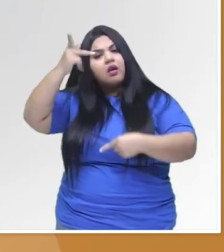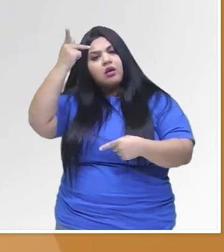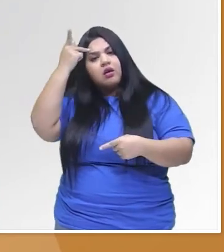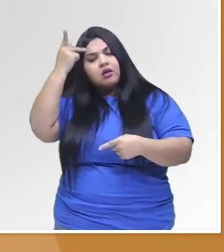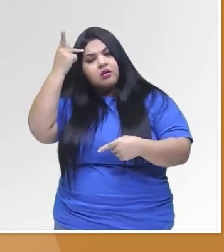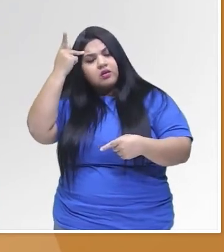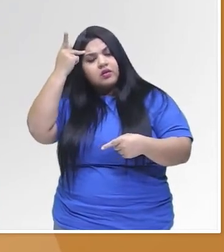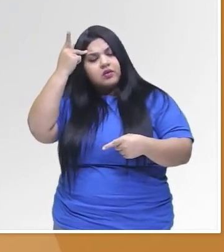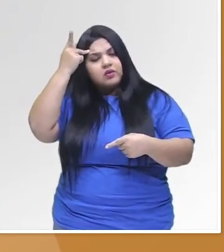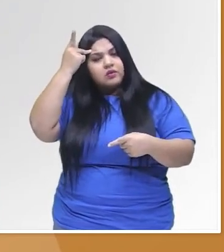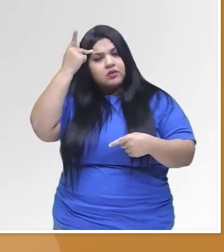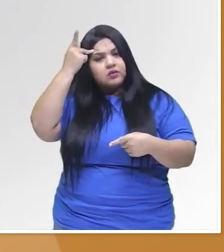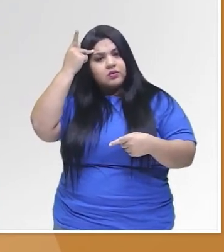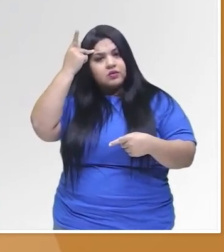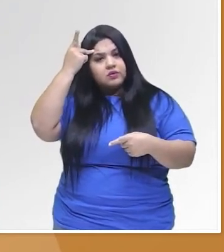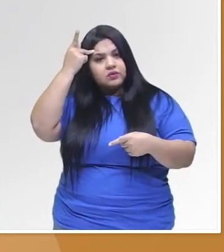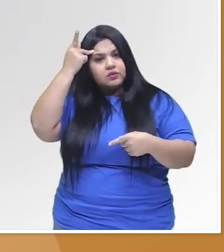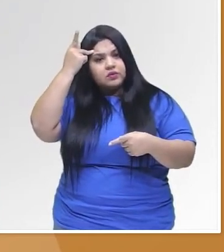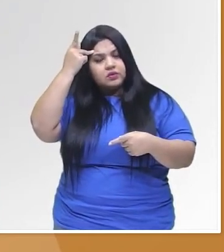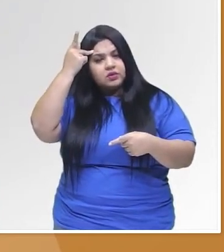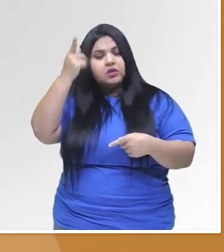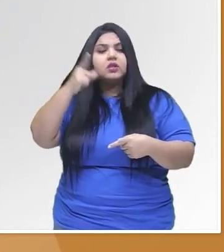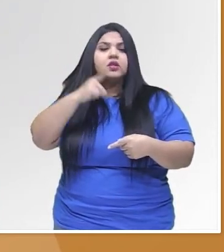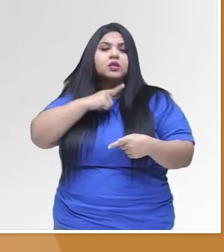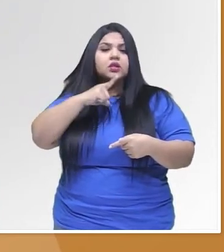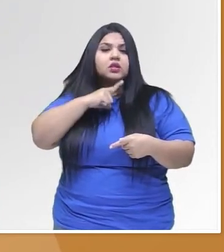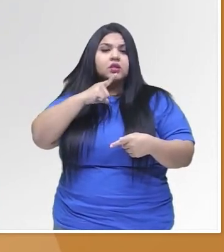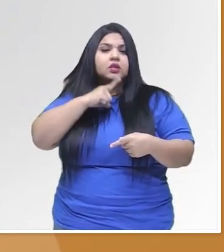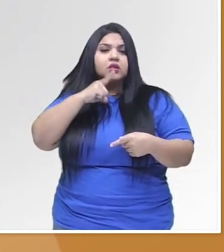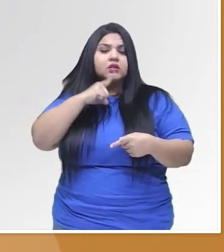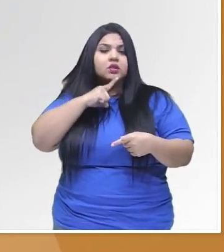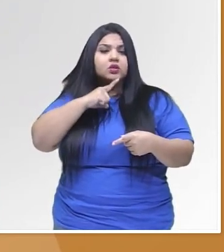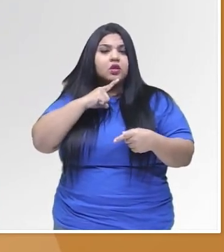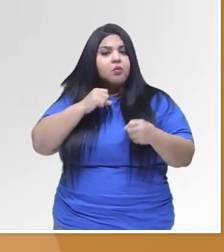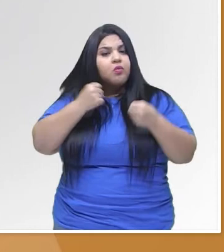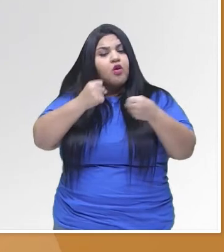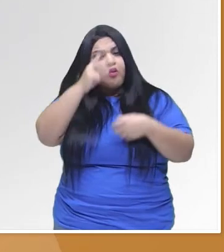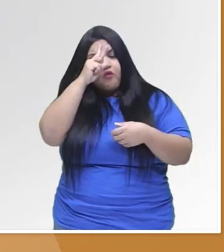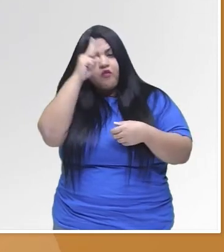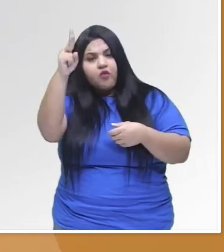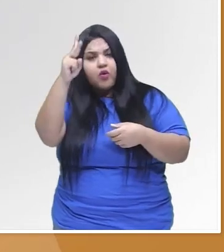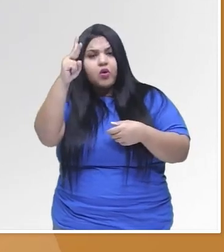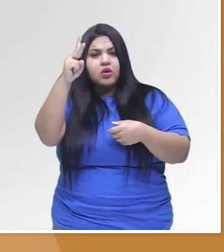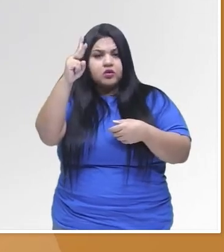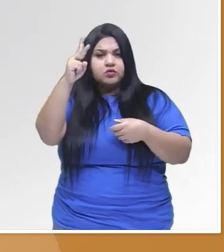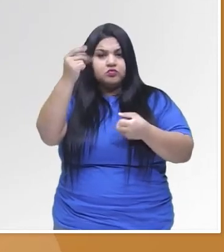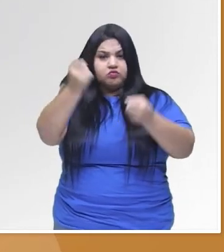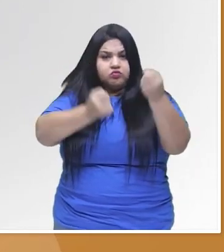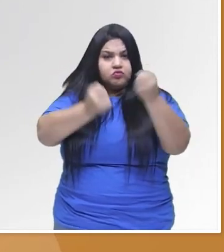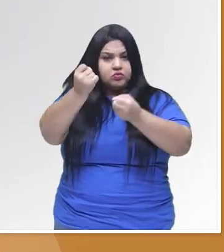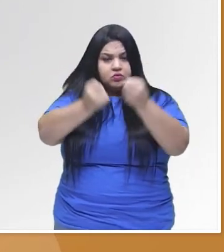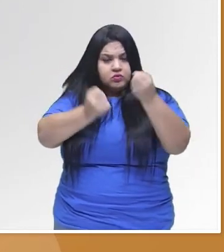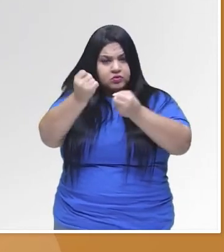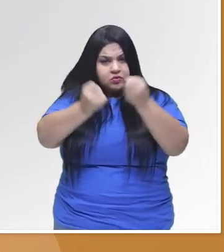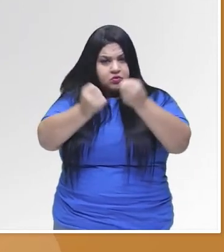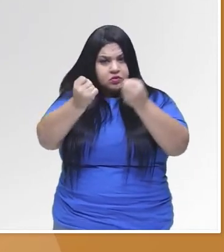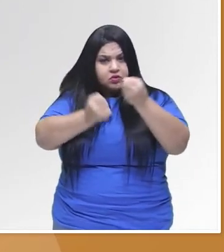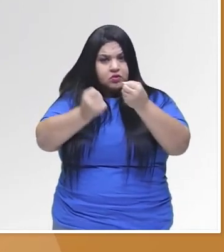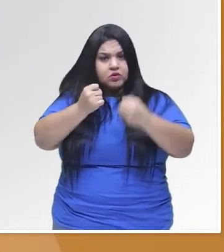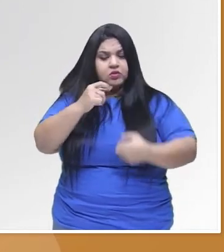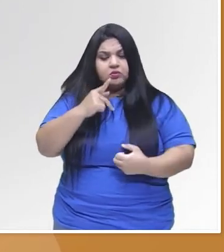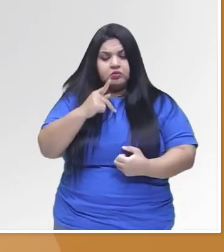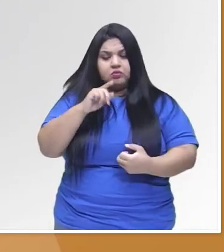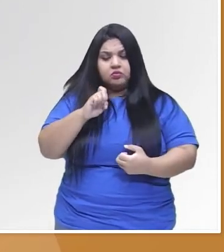de São Paulo. Temos aí a concentração de produtos automobilísticos, petroquímicos